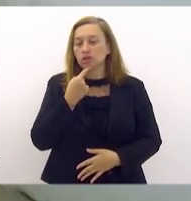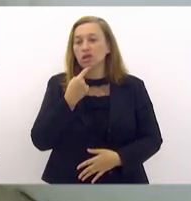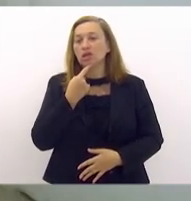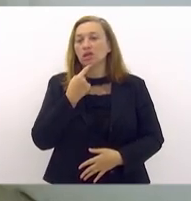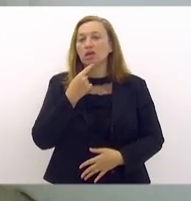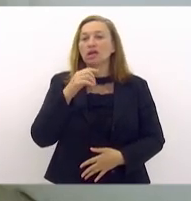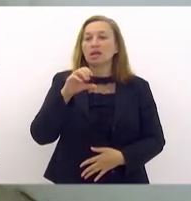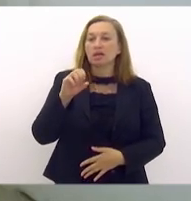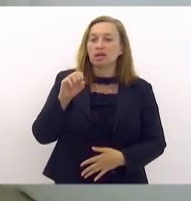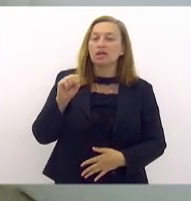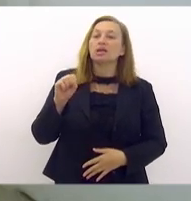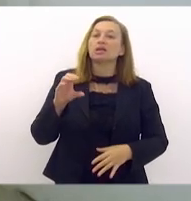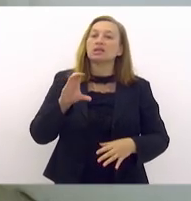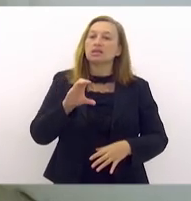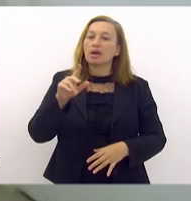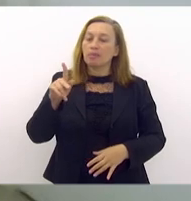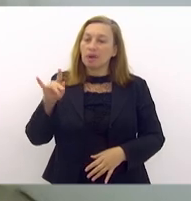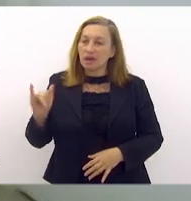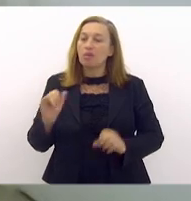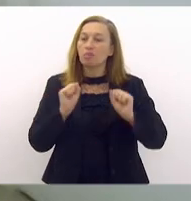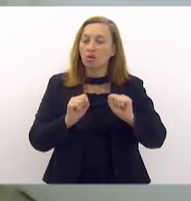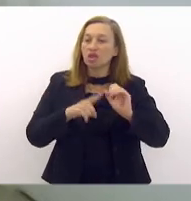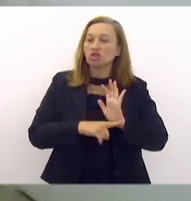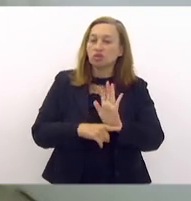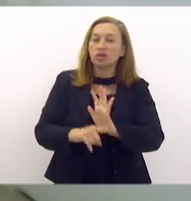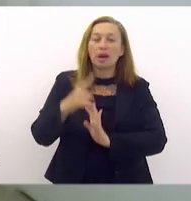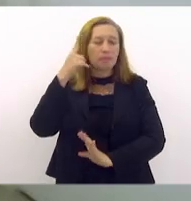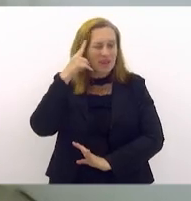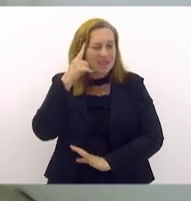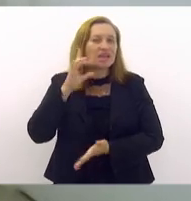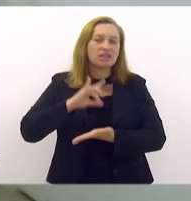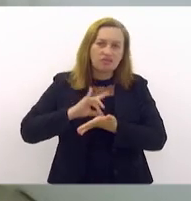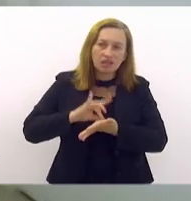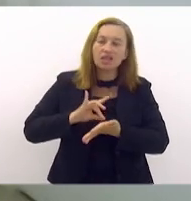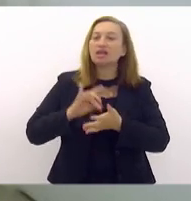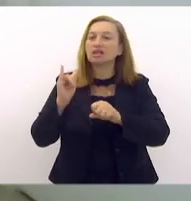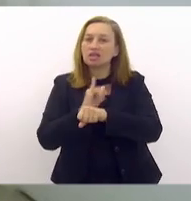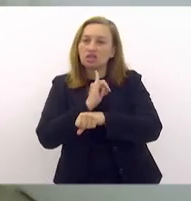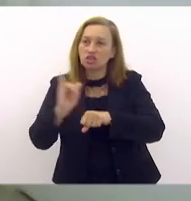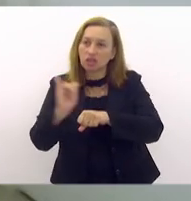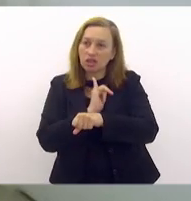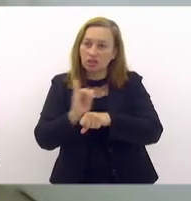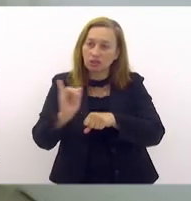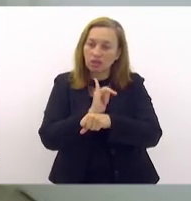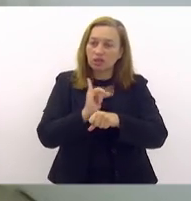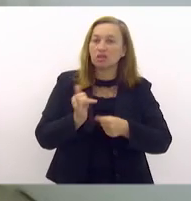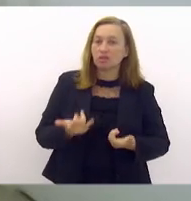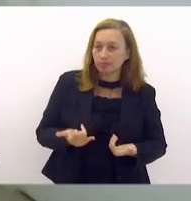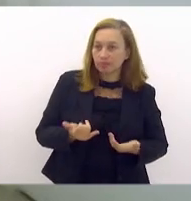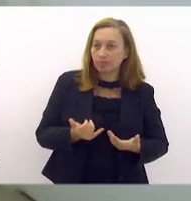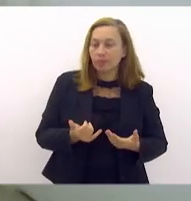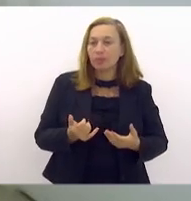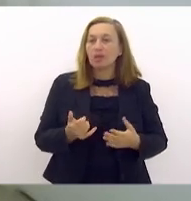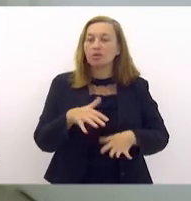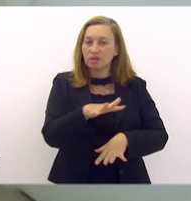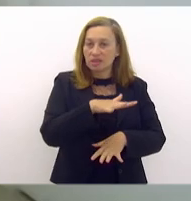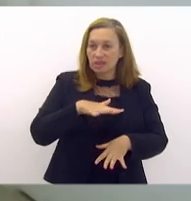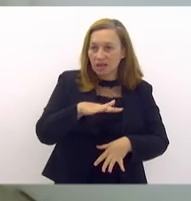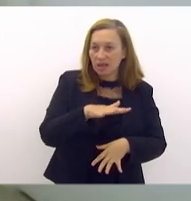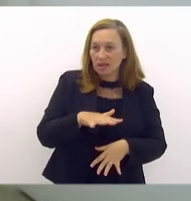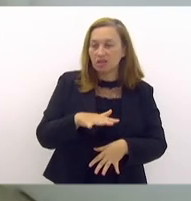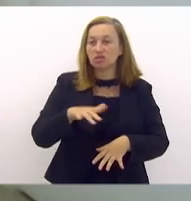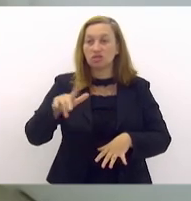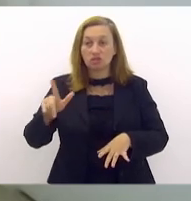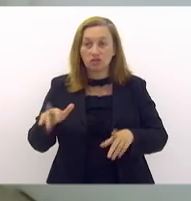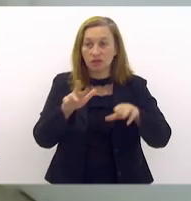a CPI pode ajudar muito a pensar mesmo, né, nessa estratégia de articulação com esses setores, que